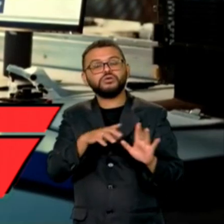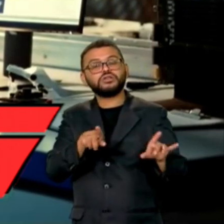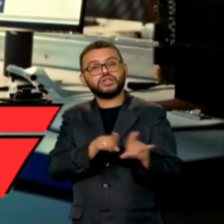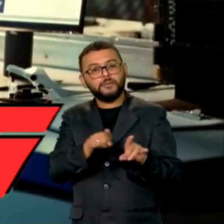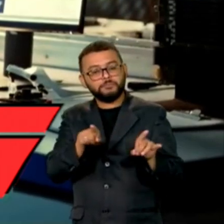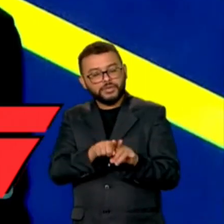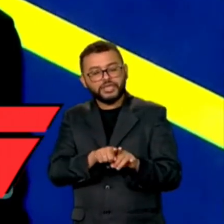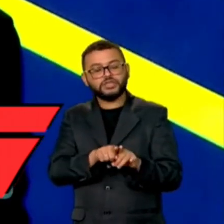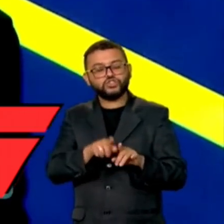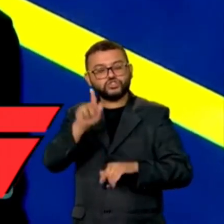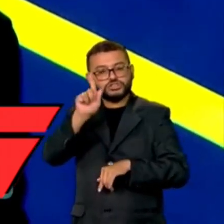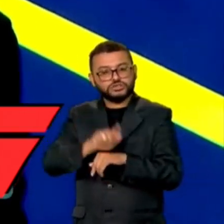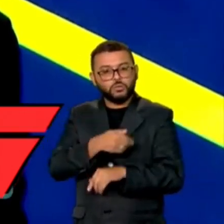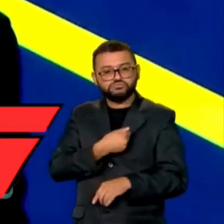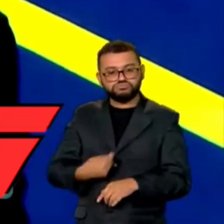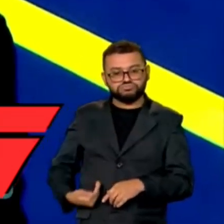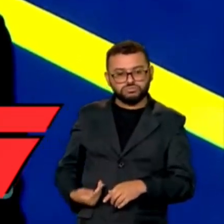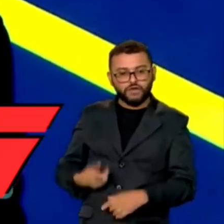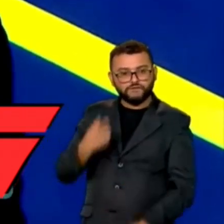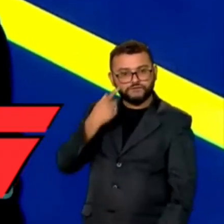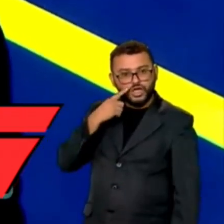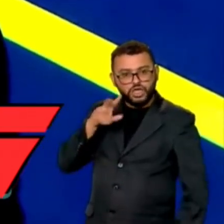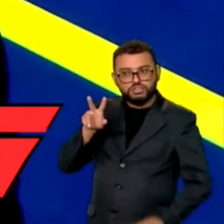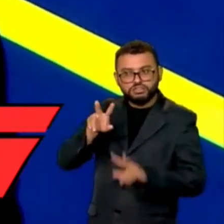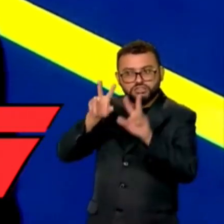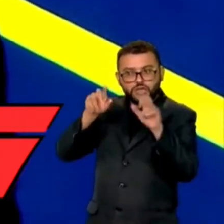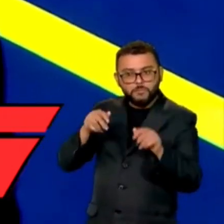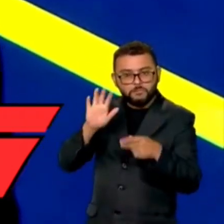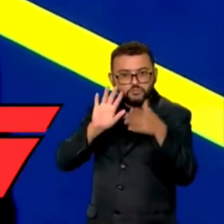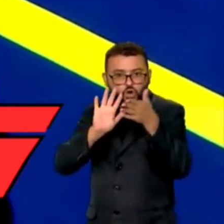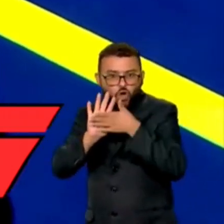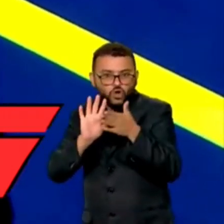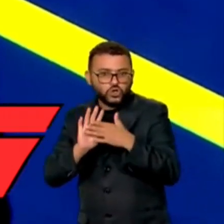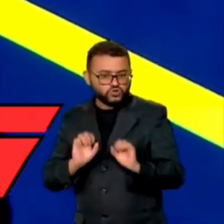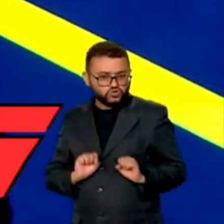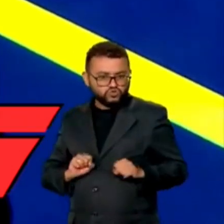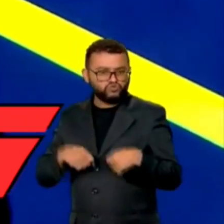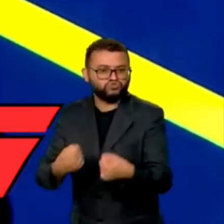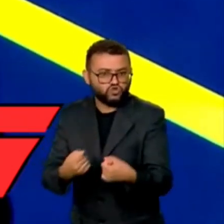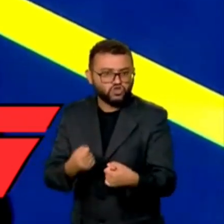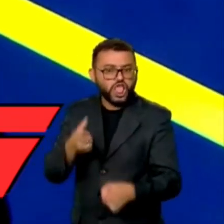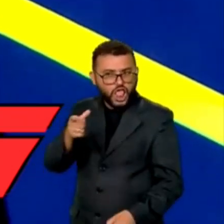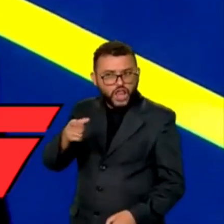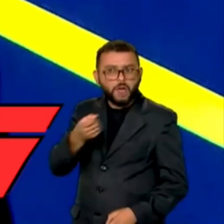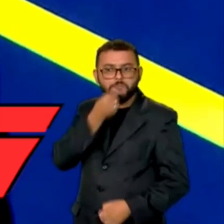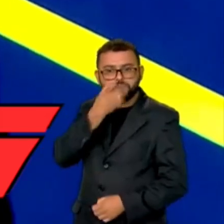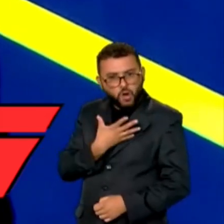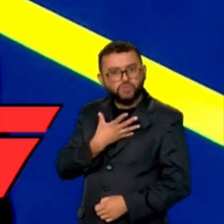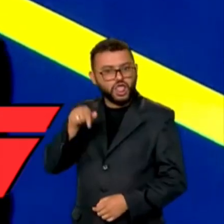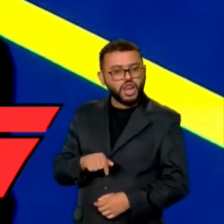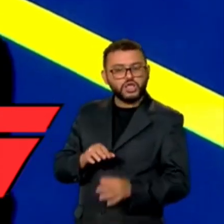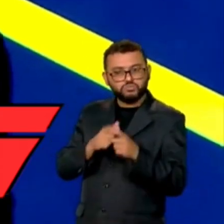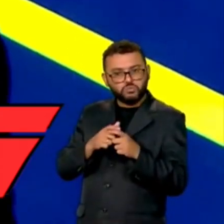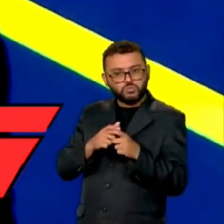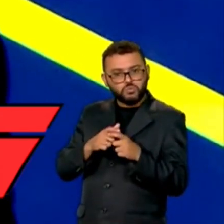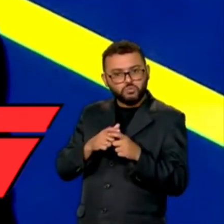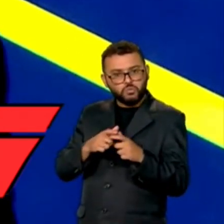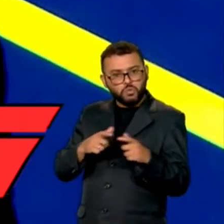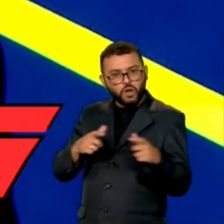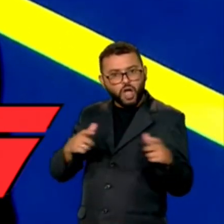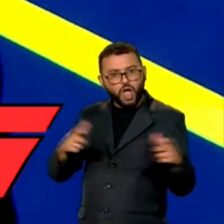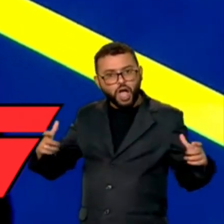serviço público. Esse plano tem ousadia e ele é viável ao mesmo tempo. Ele é ousado e viável. E